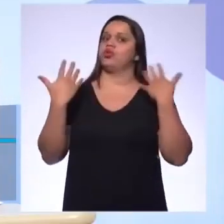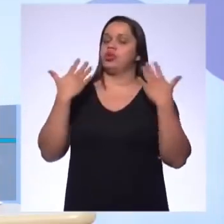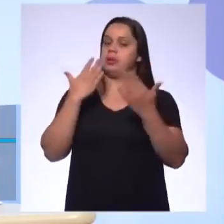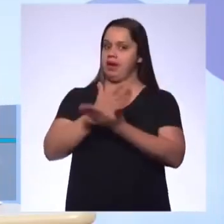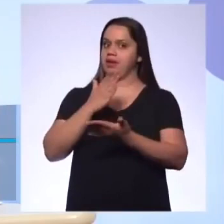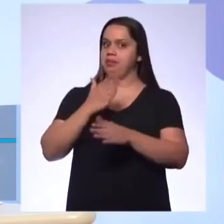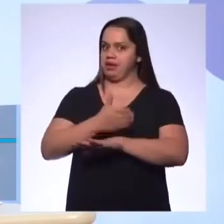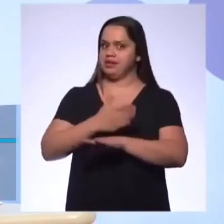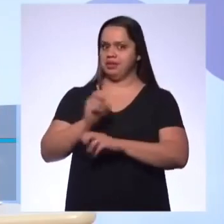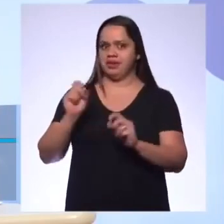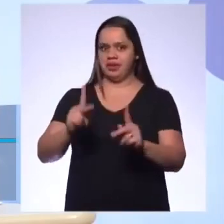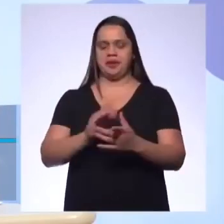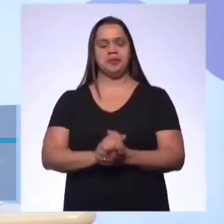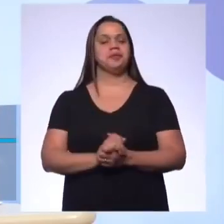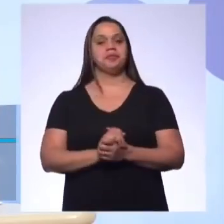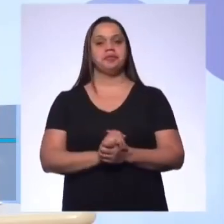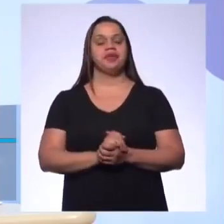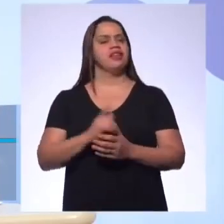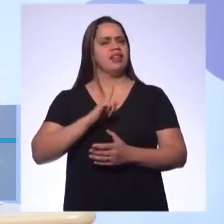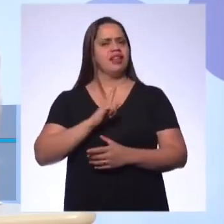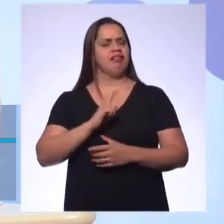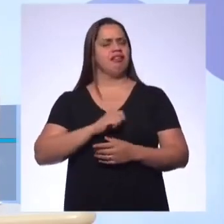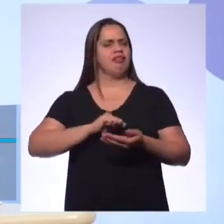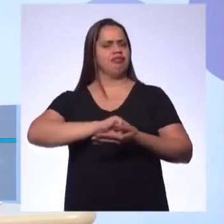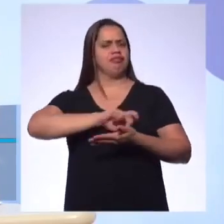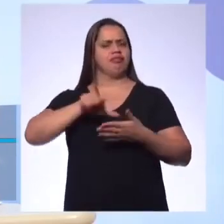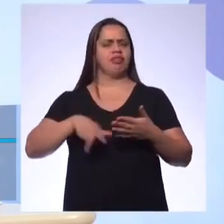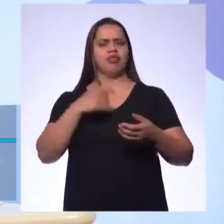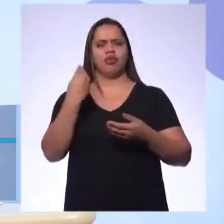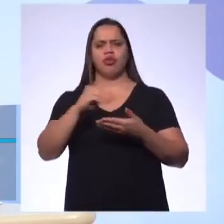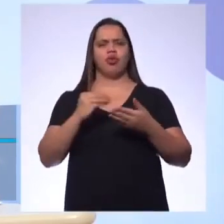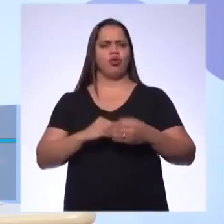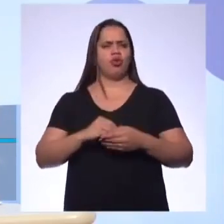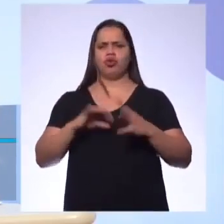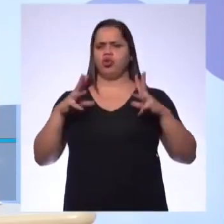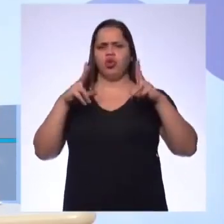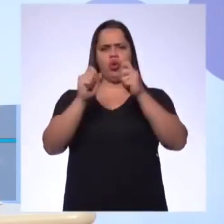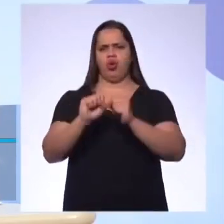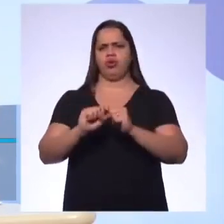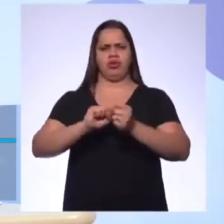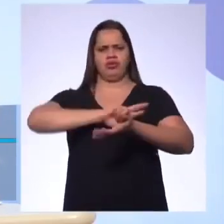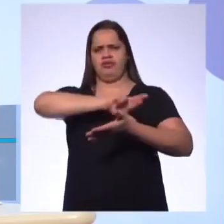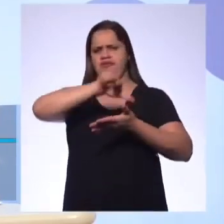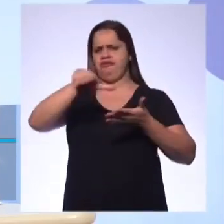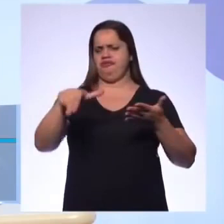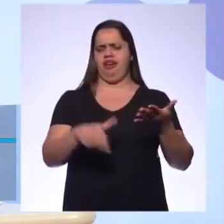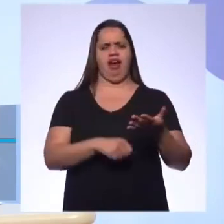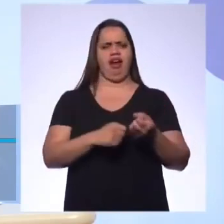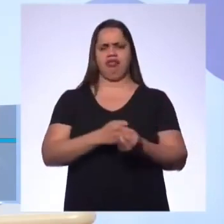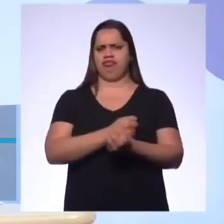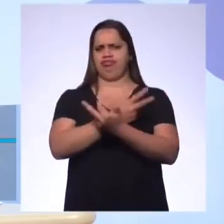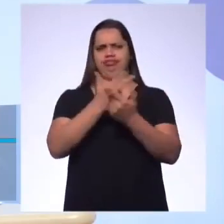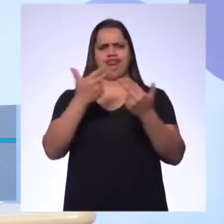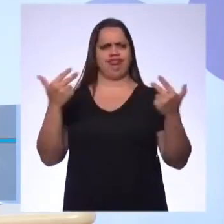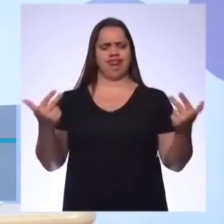bom? Muitas aqui, ó. Muitos aqui colocaram assim, todas, várias, todas, várias. Aí,